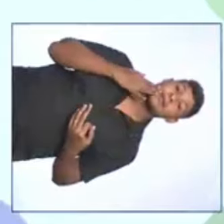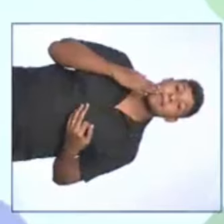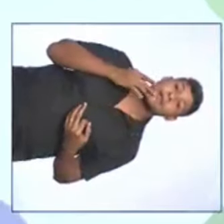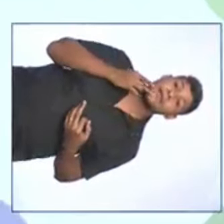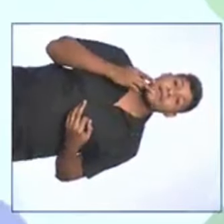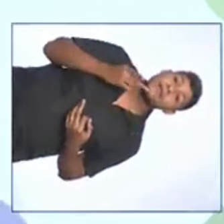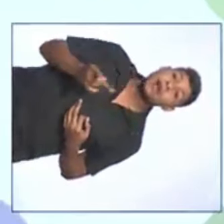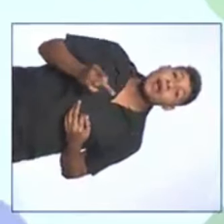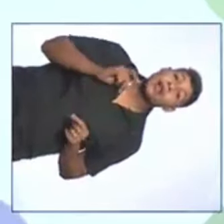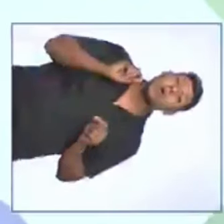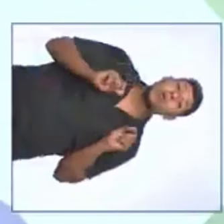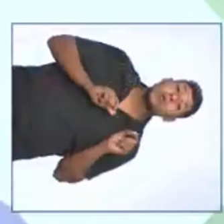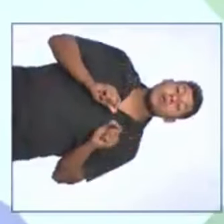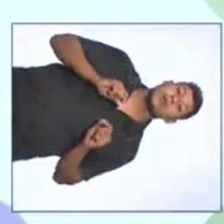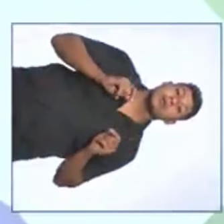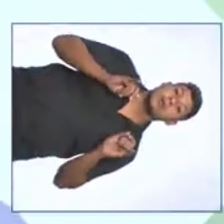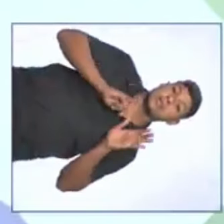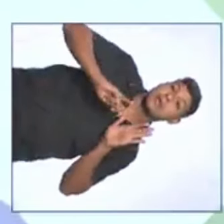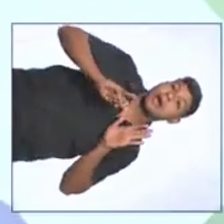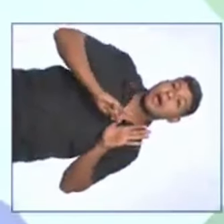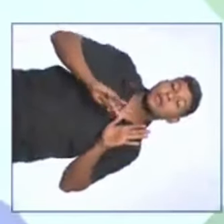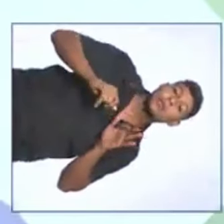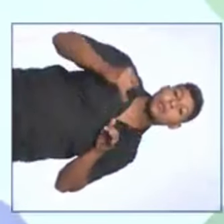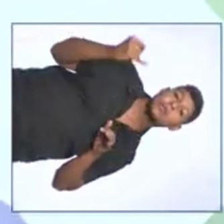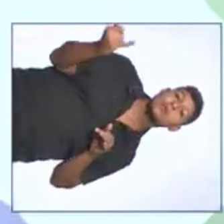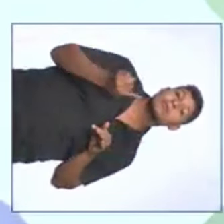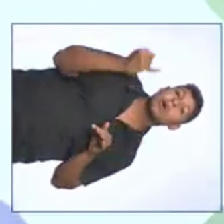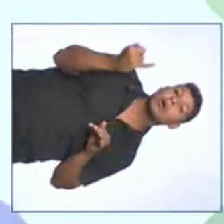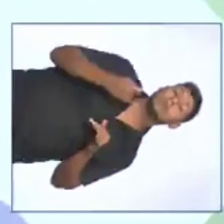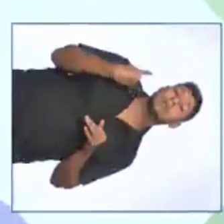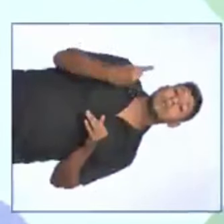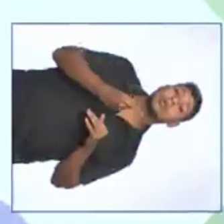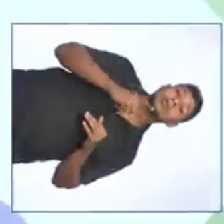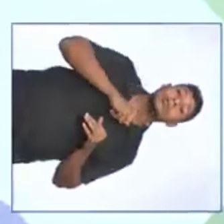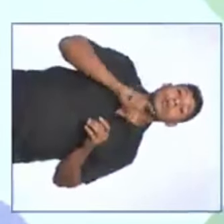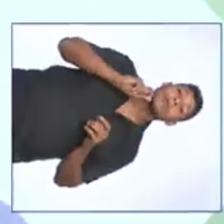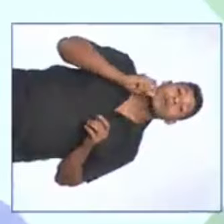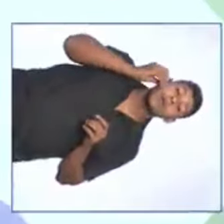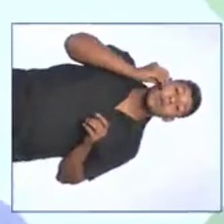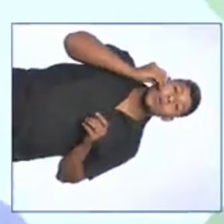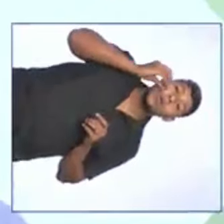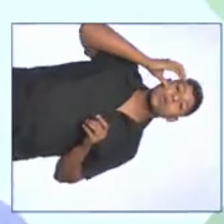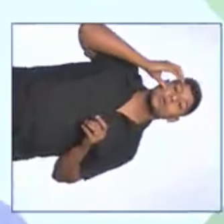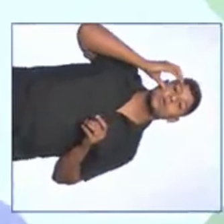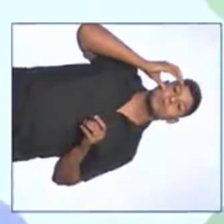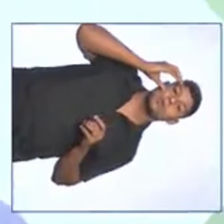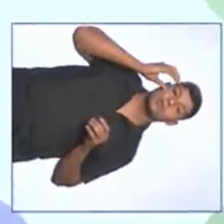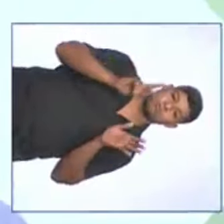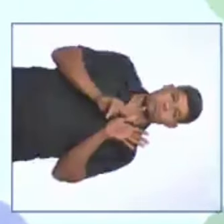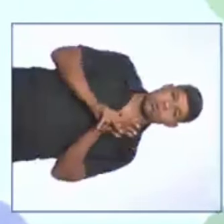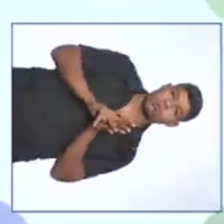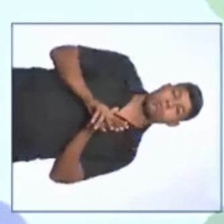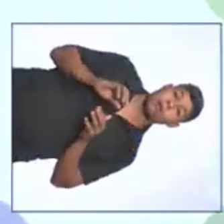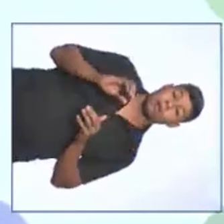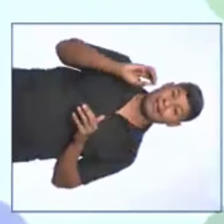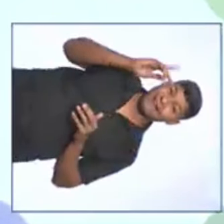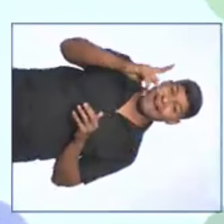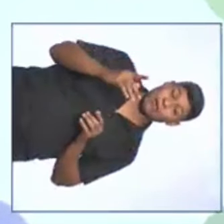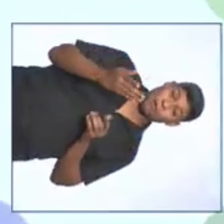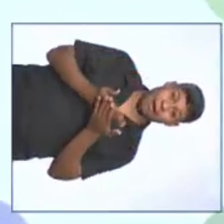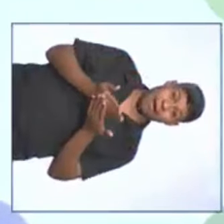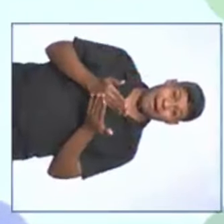fala sobre esses dados é muito importante que a gente tenha um conhecimento sobre eles. É claro que nas aulas de